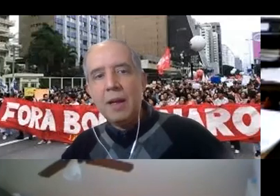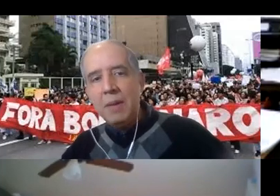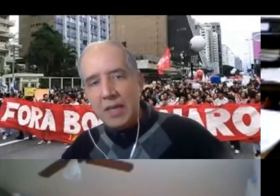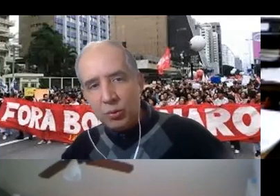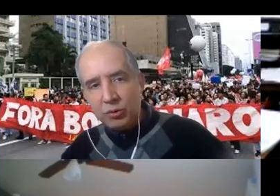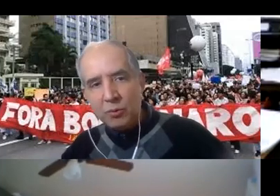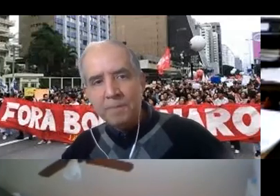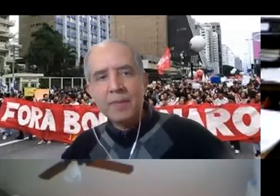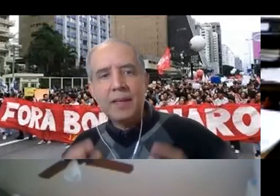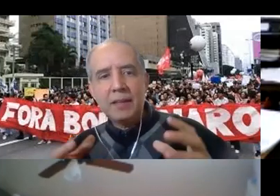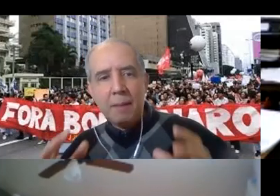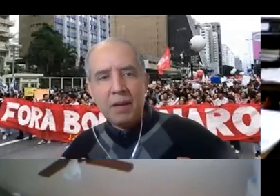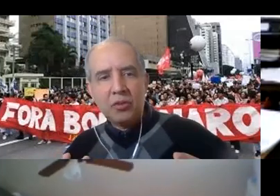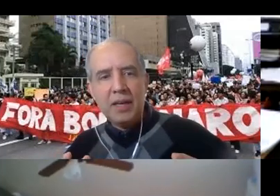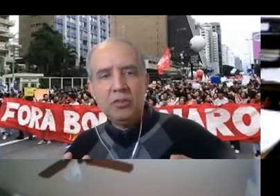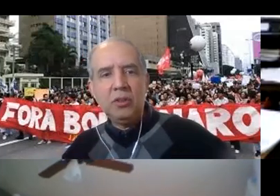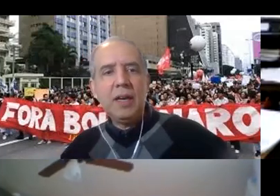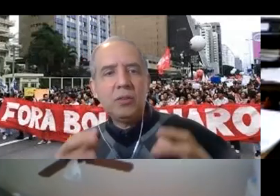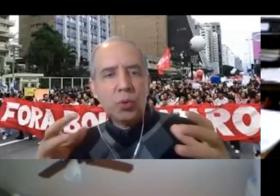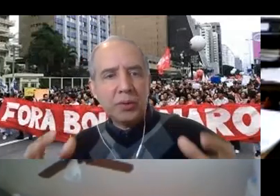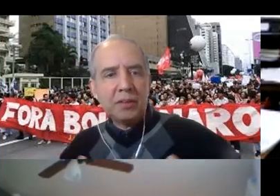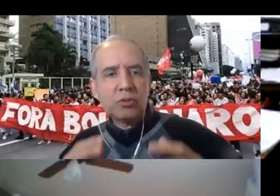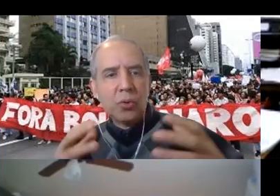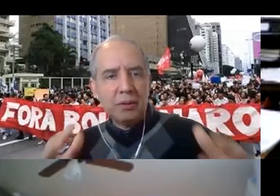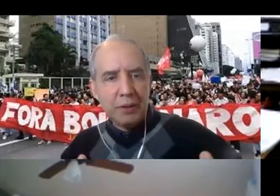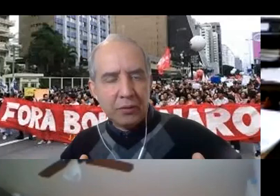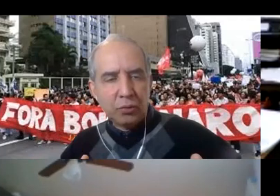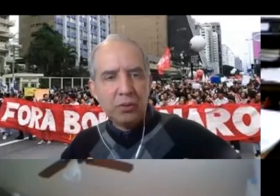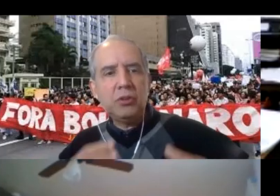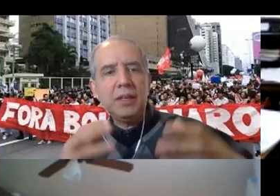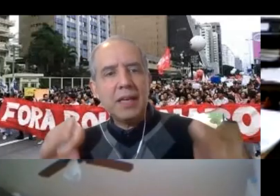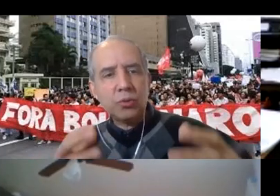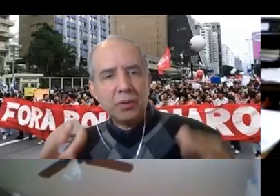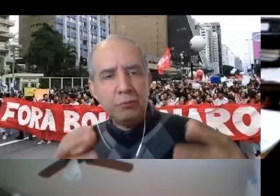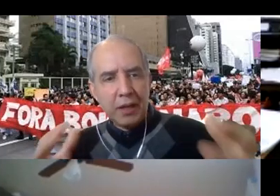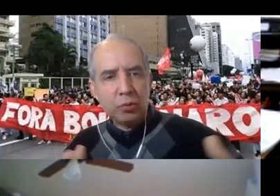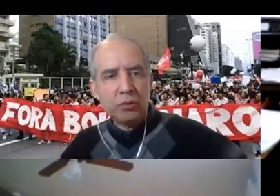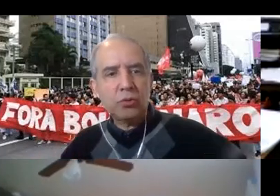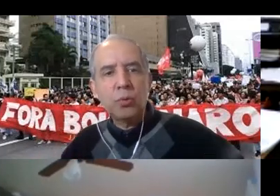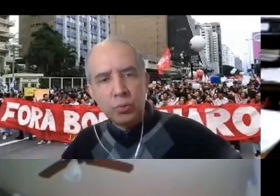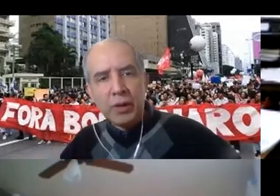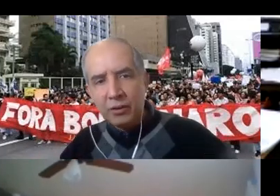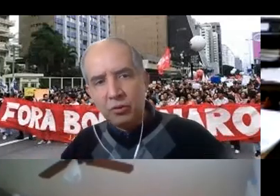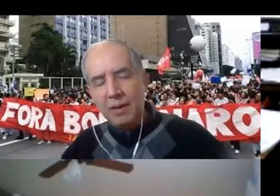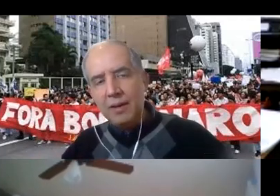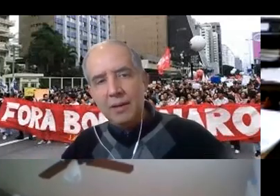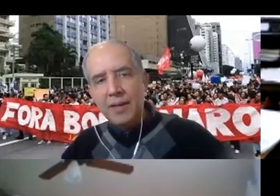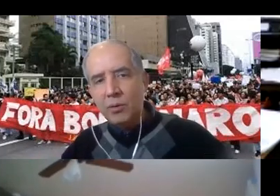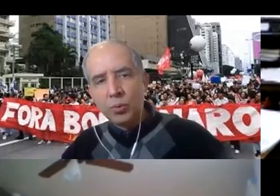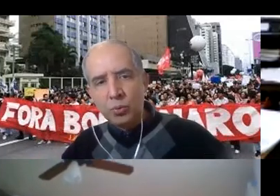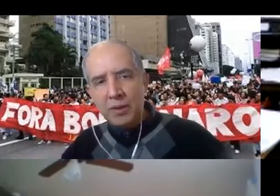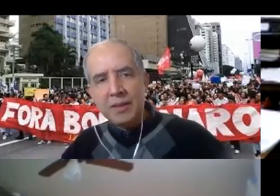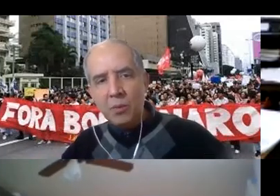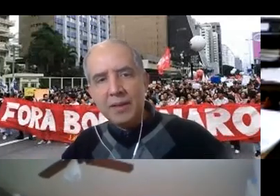interpretativo, hermenêutico, que está presente em todas as codificações e descodificações culturais.